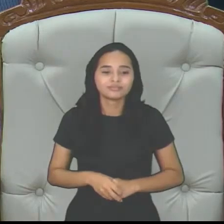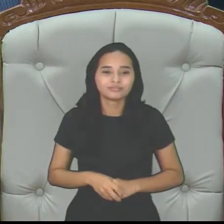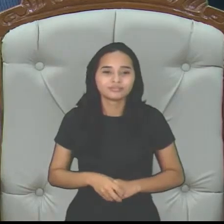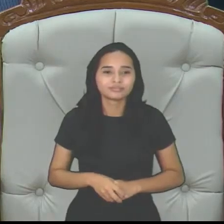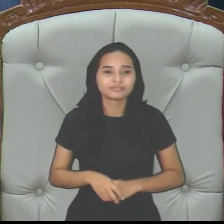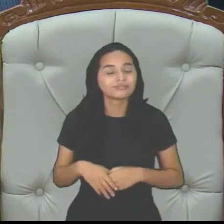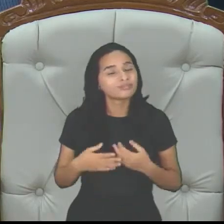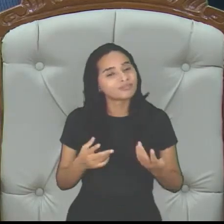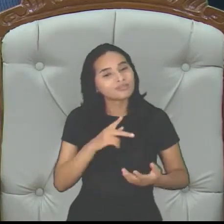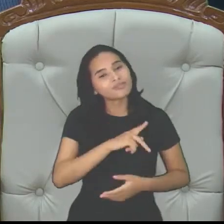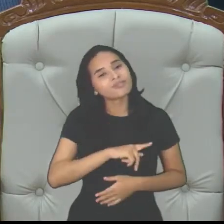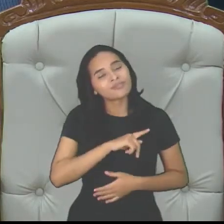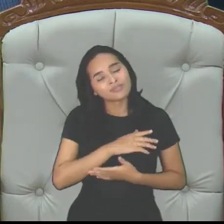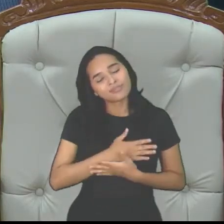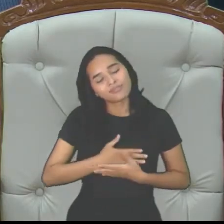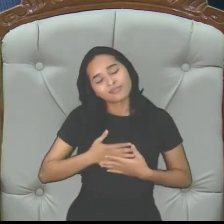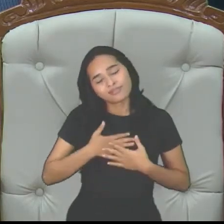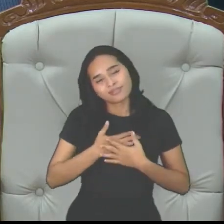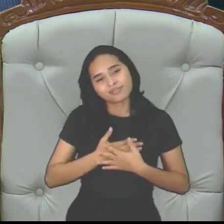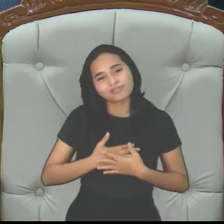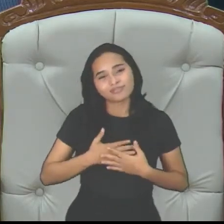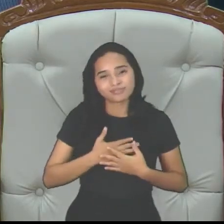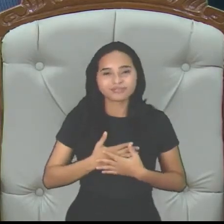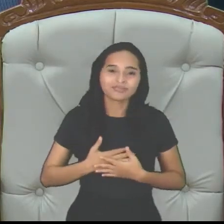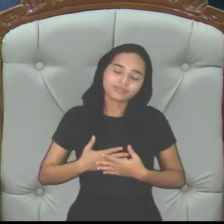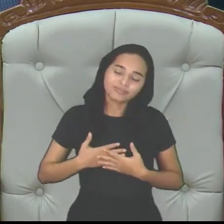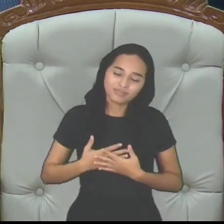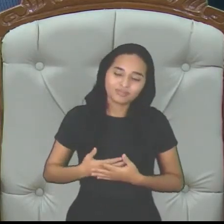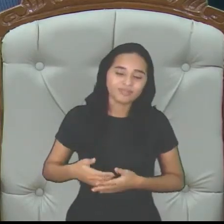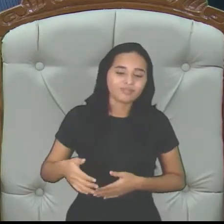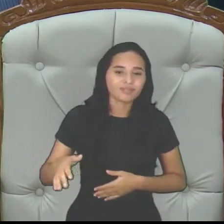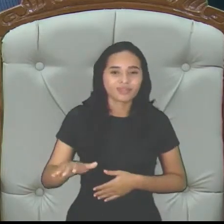Então Paulo está satisfeito com os tessalonicenses.